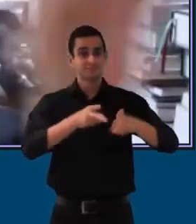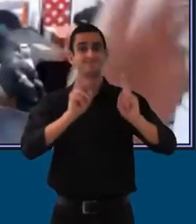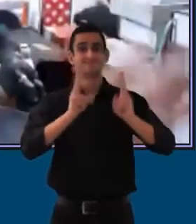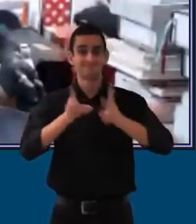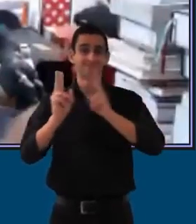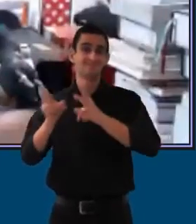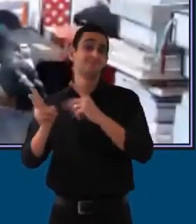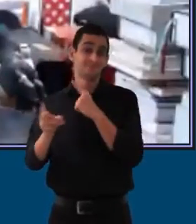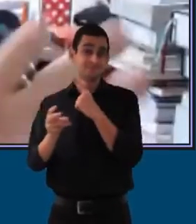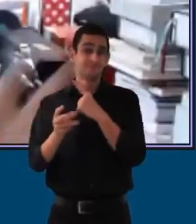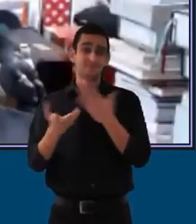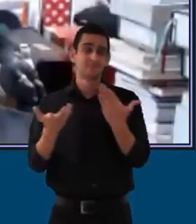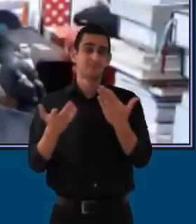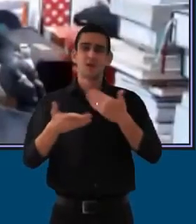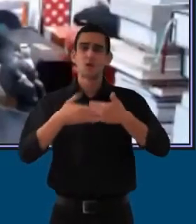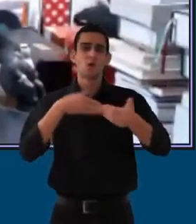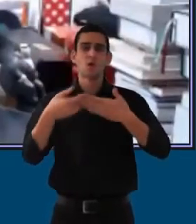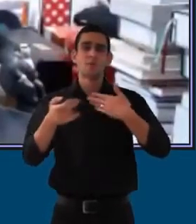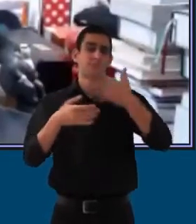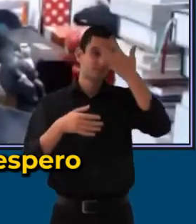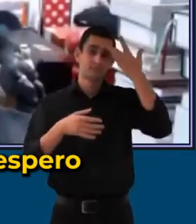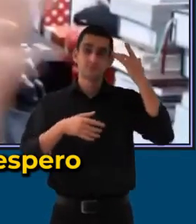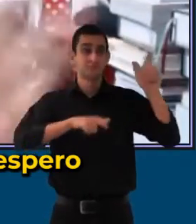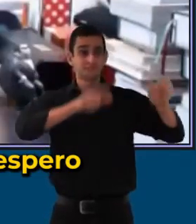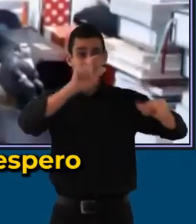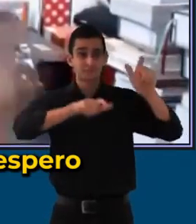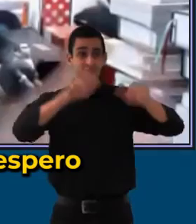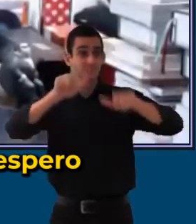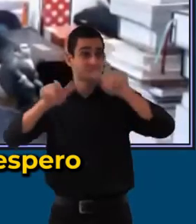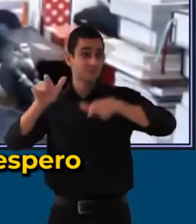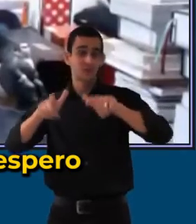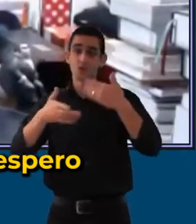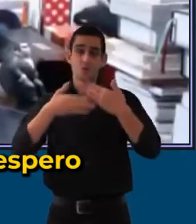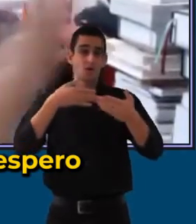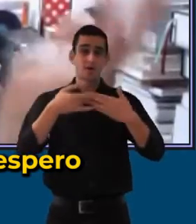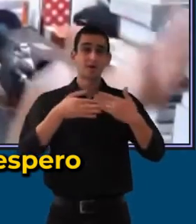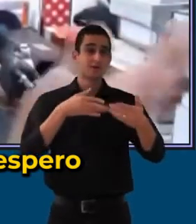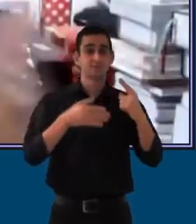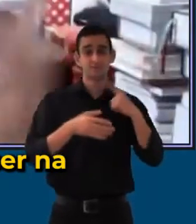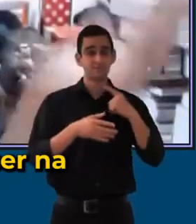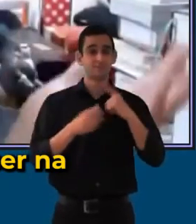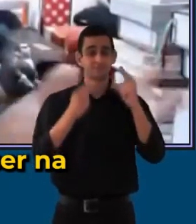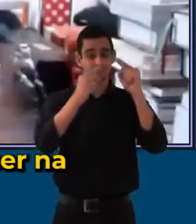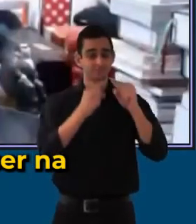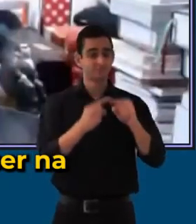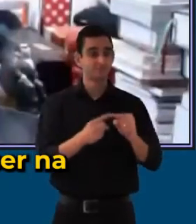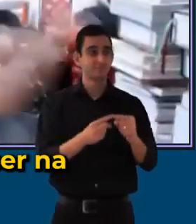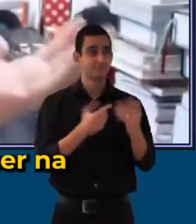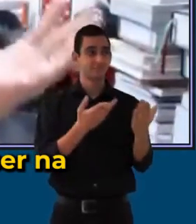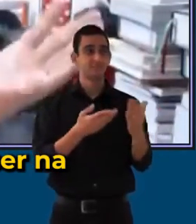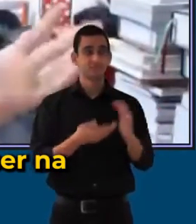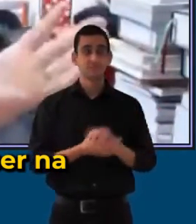isso com qualquer pessoa. Com a senhora vai ser assim também. Se a senhora um dia responder um processo, espero que não, né? Mas